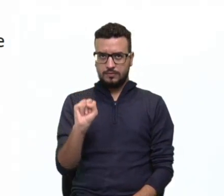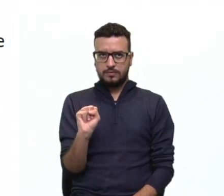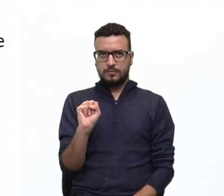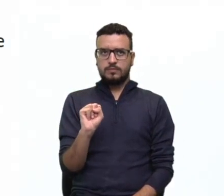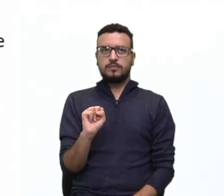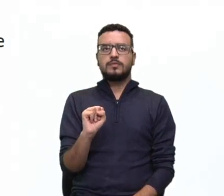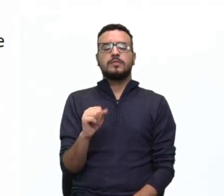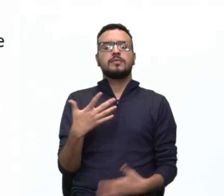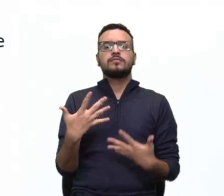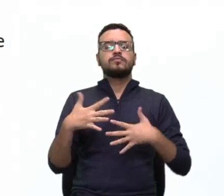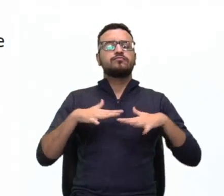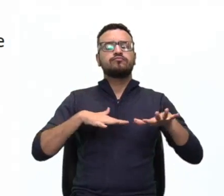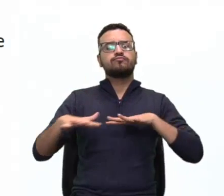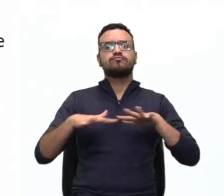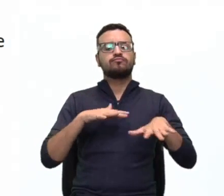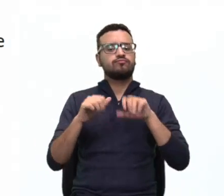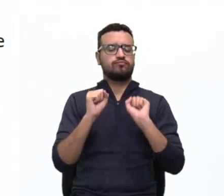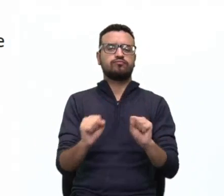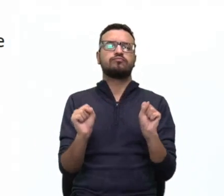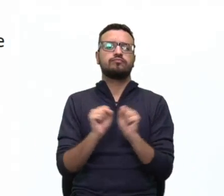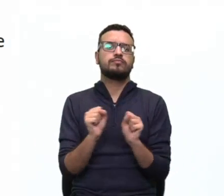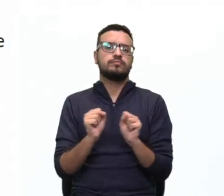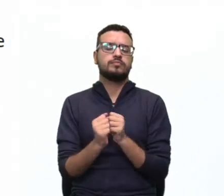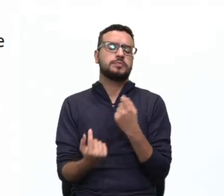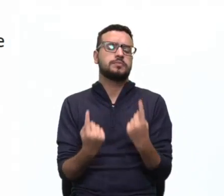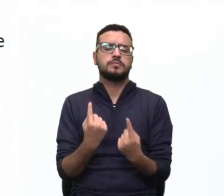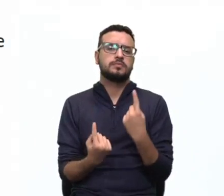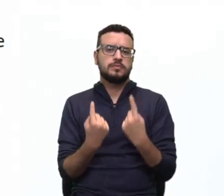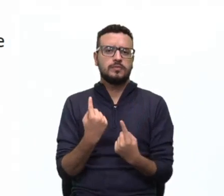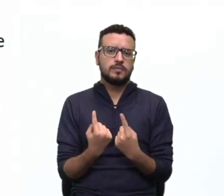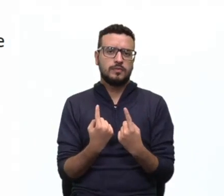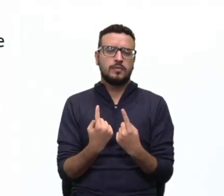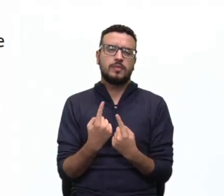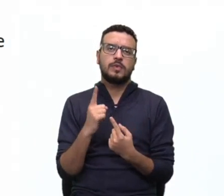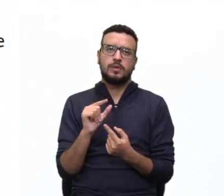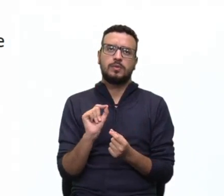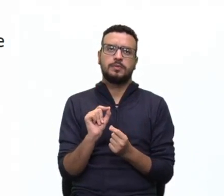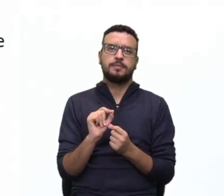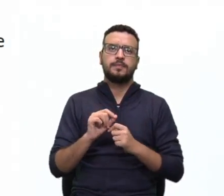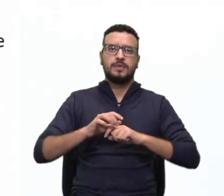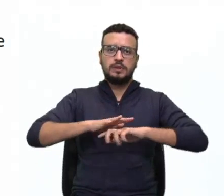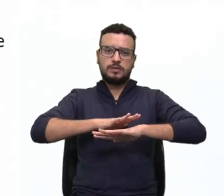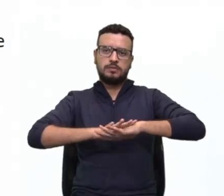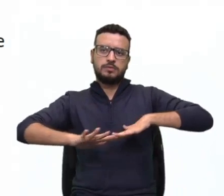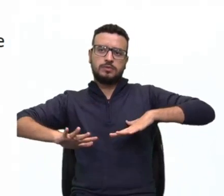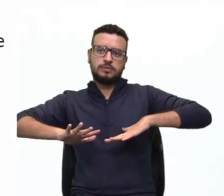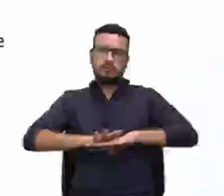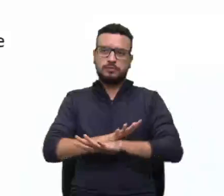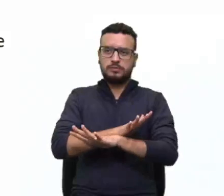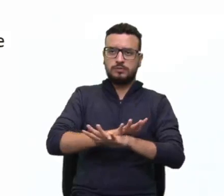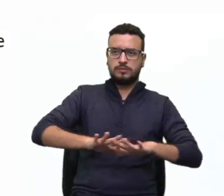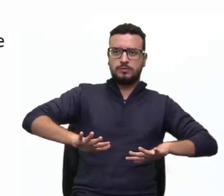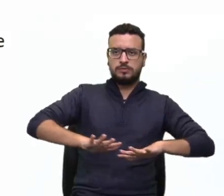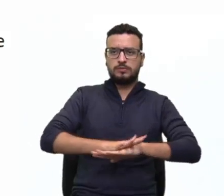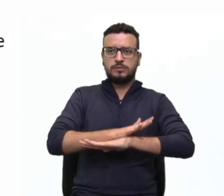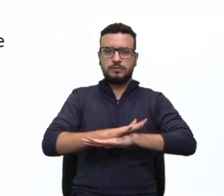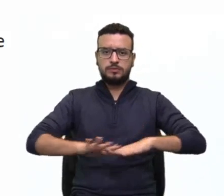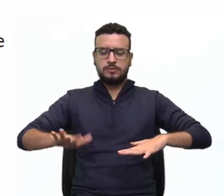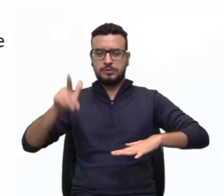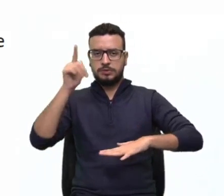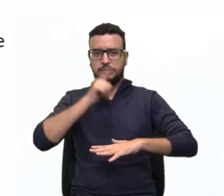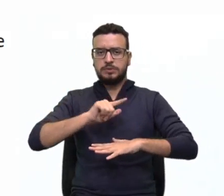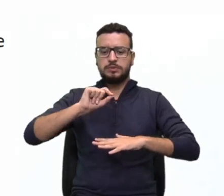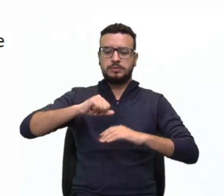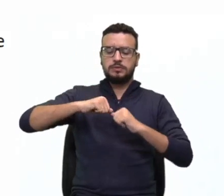Os movimentos que eu posso realizar com a articulação sinovial, basicamente, são de deslizamento, quando as articulações elas